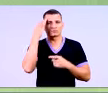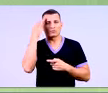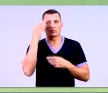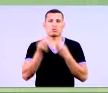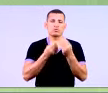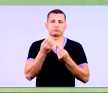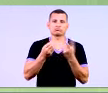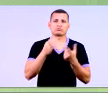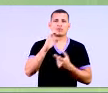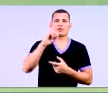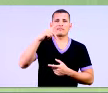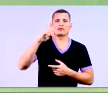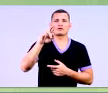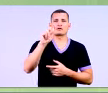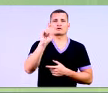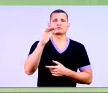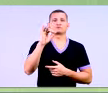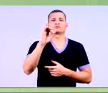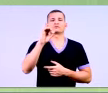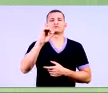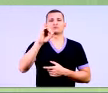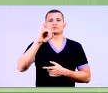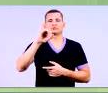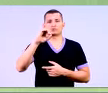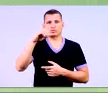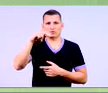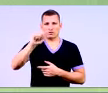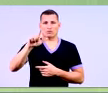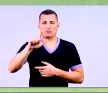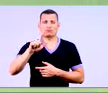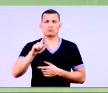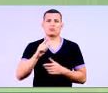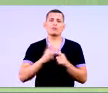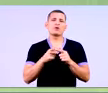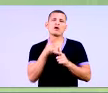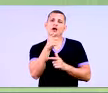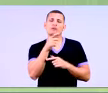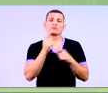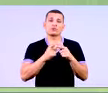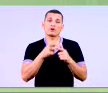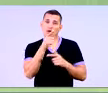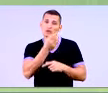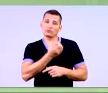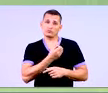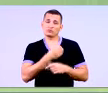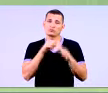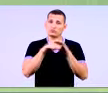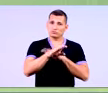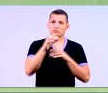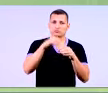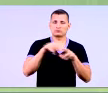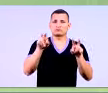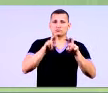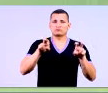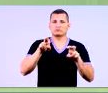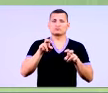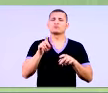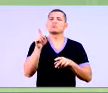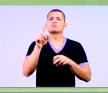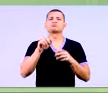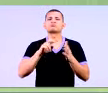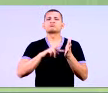mas compreender o porquê que é assim porque o valor dado ele é armazenado na memória do computador de forma binária o que isso quer